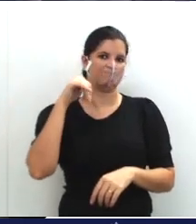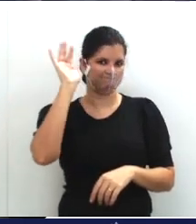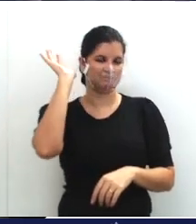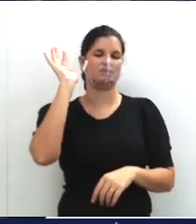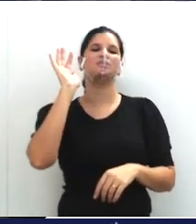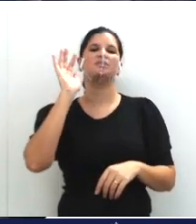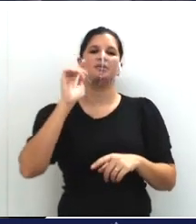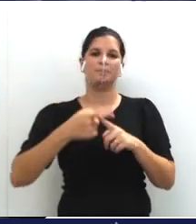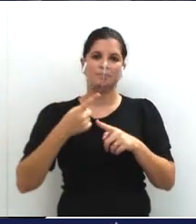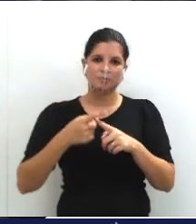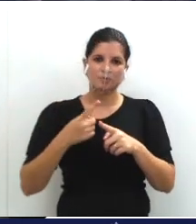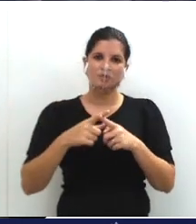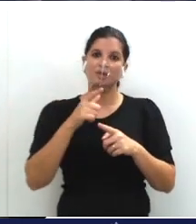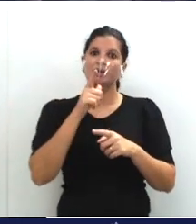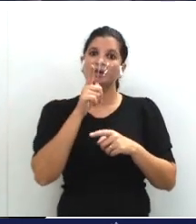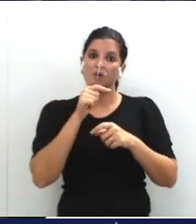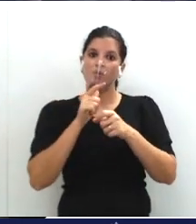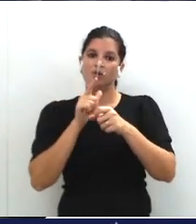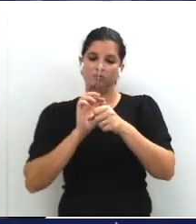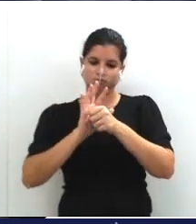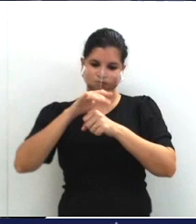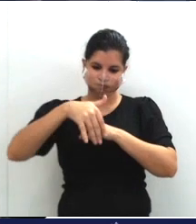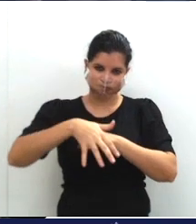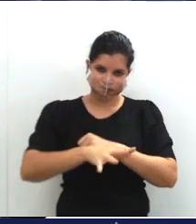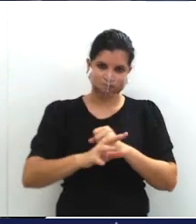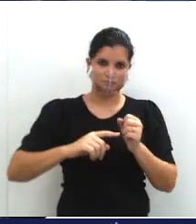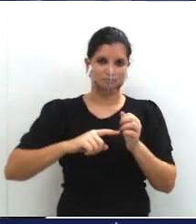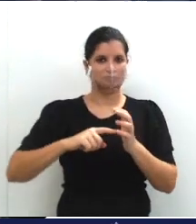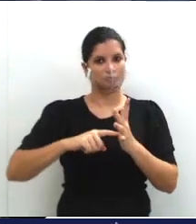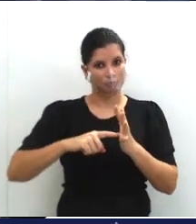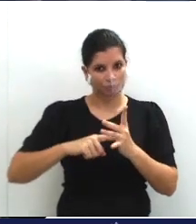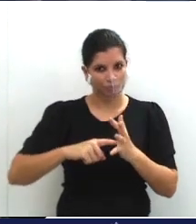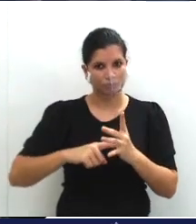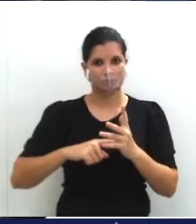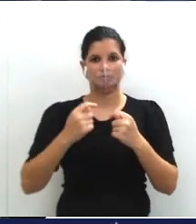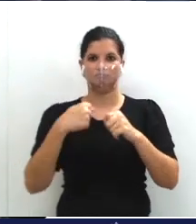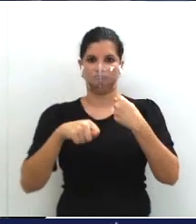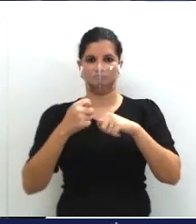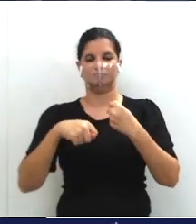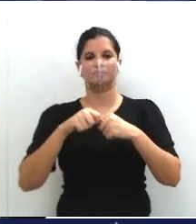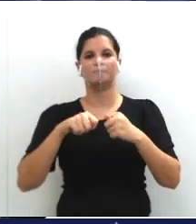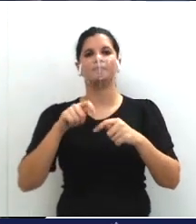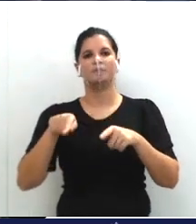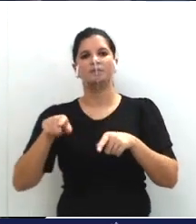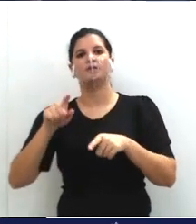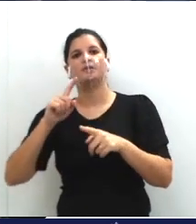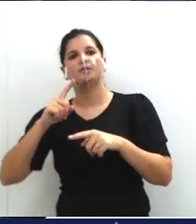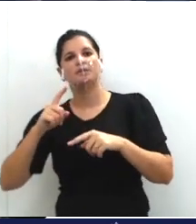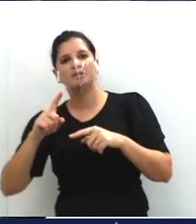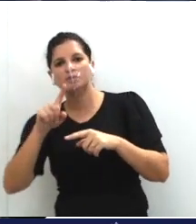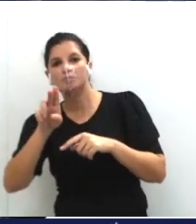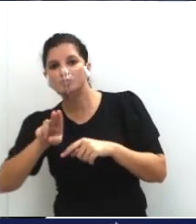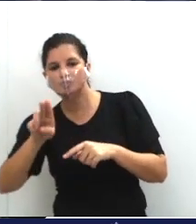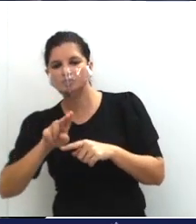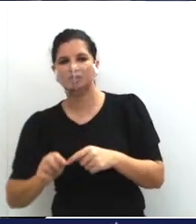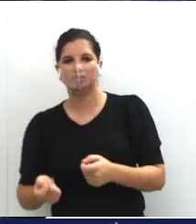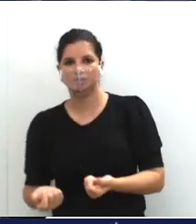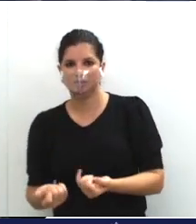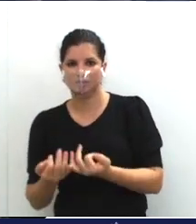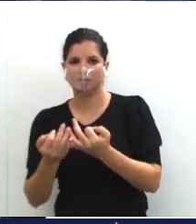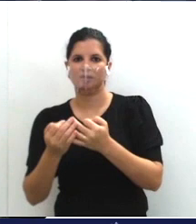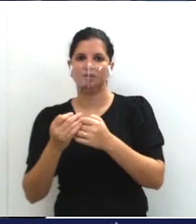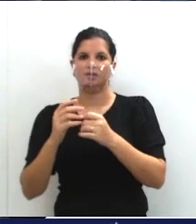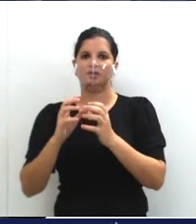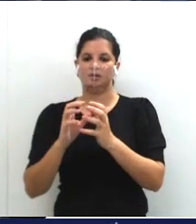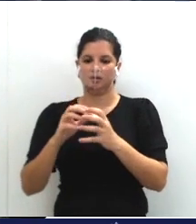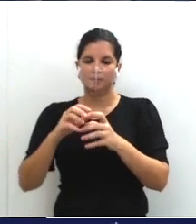a gerada em hidrelétrica. Por quê? Em função do preço dos combustíveis. Porque vai se